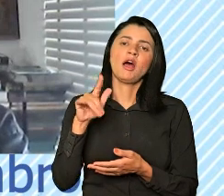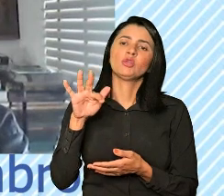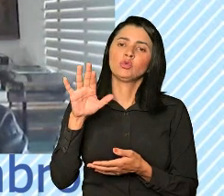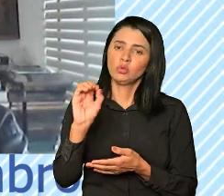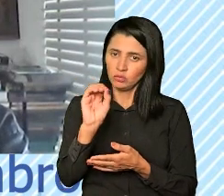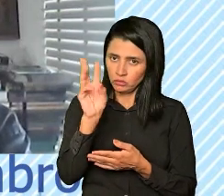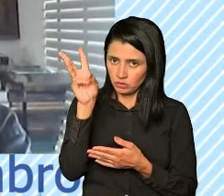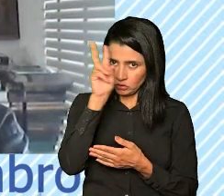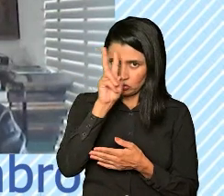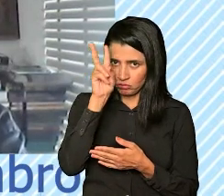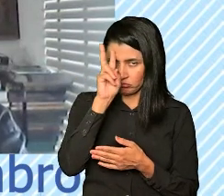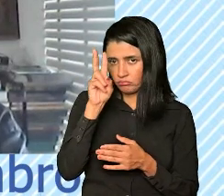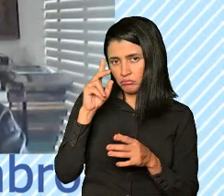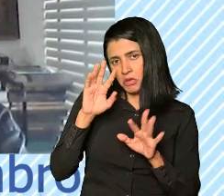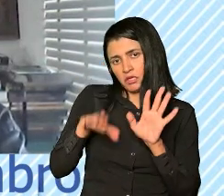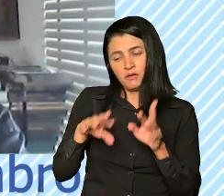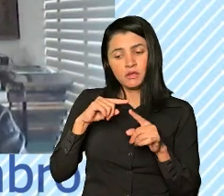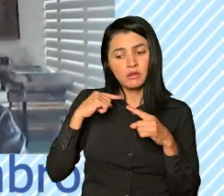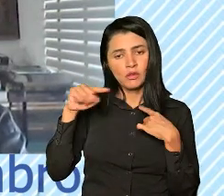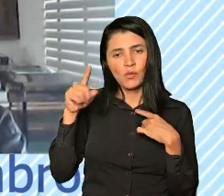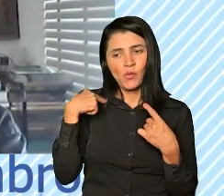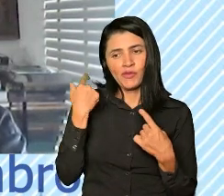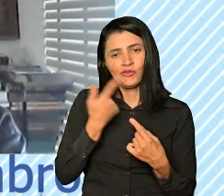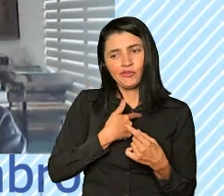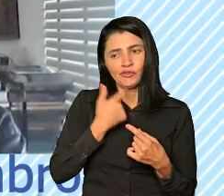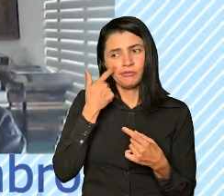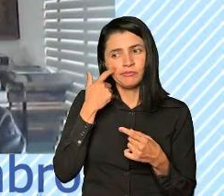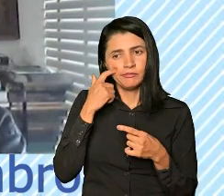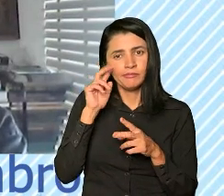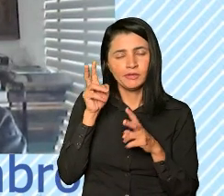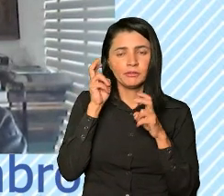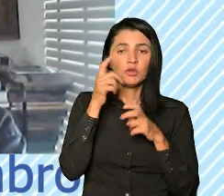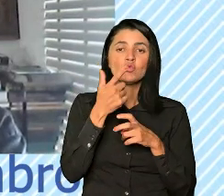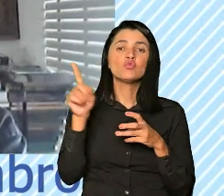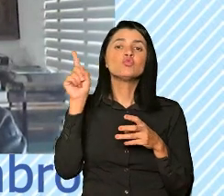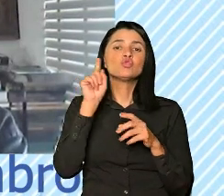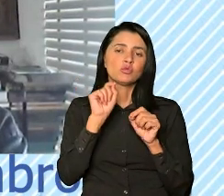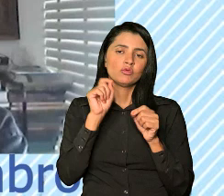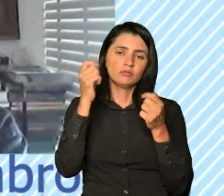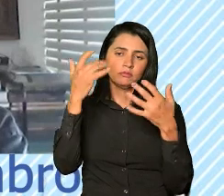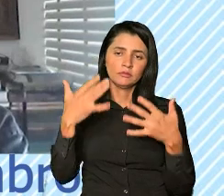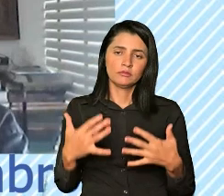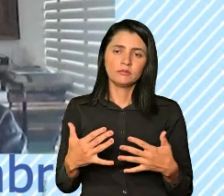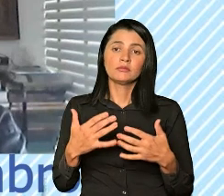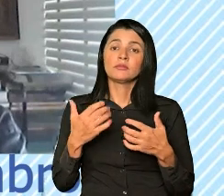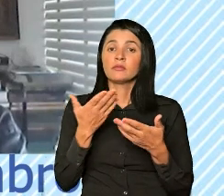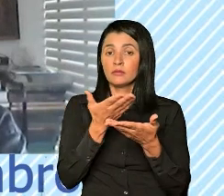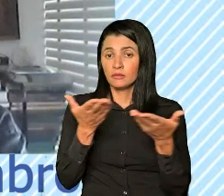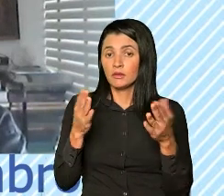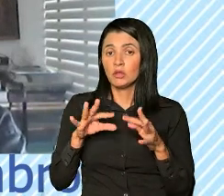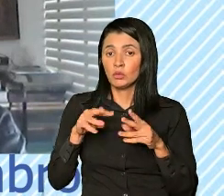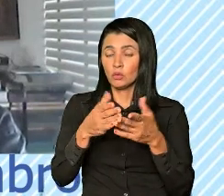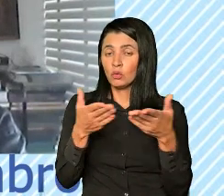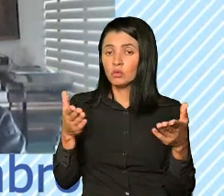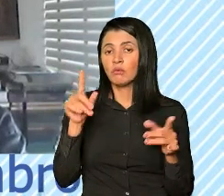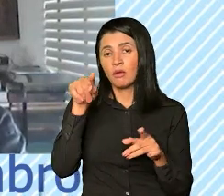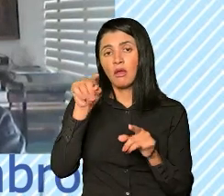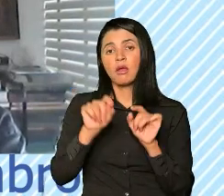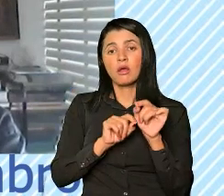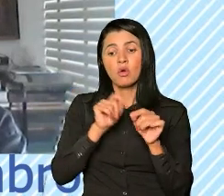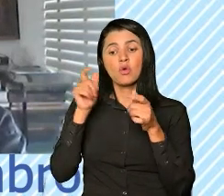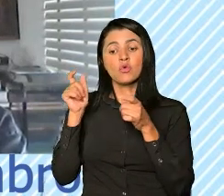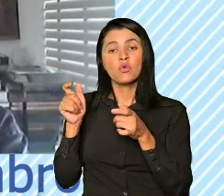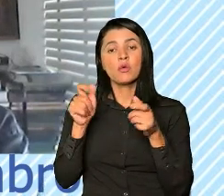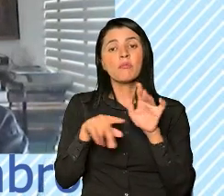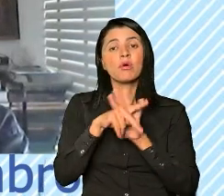fontes. E o último instrumento que eu gostaria de salientar para todos hoje são justamente os lugares